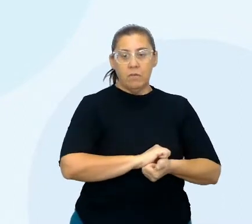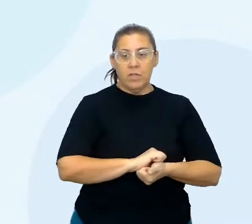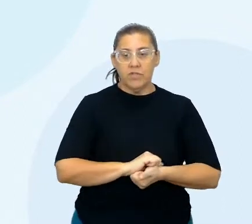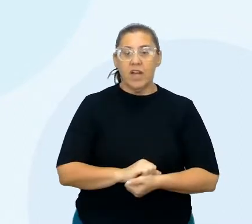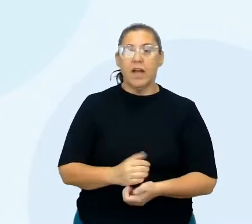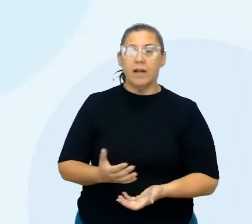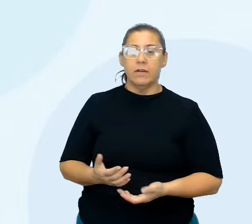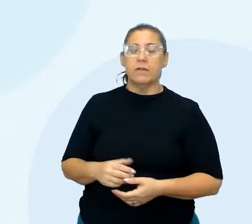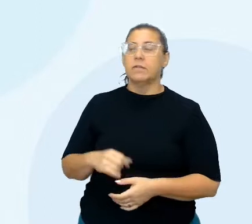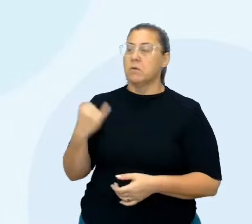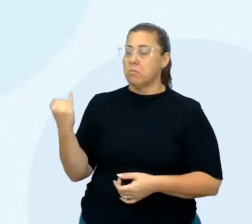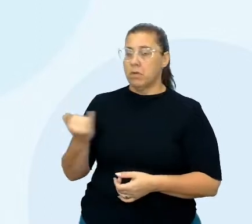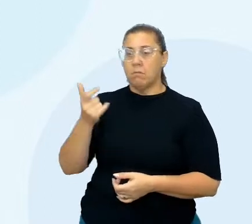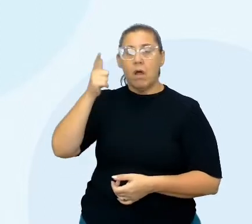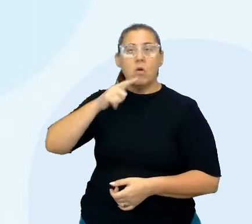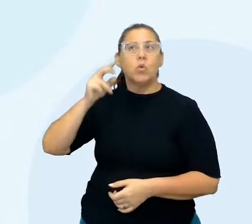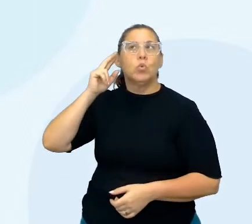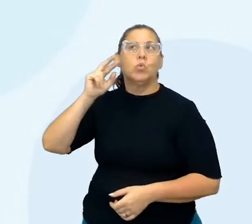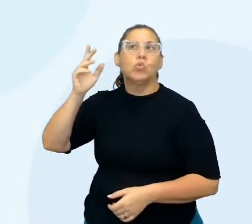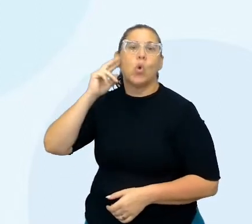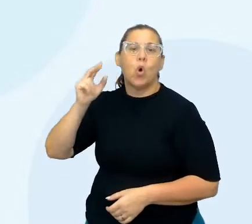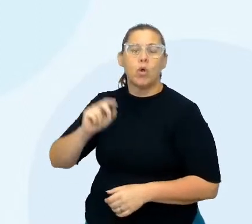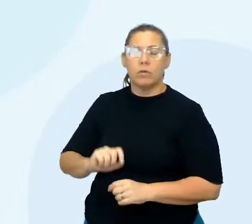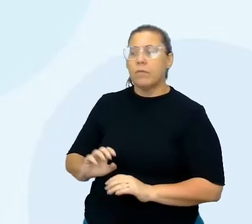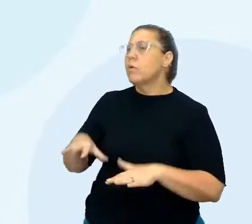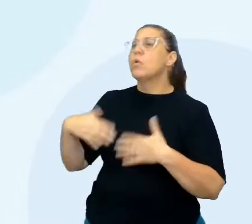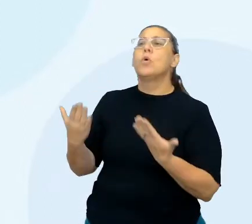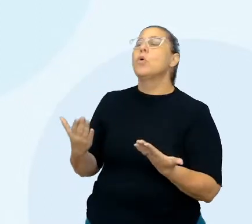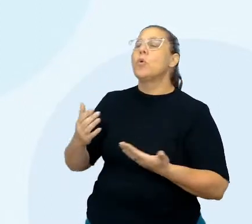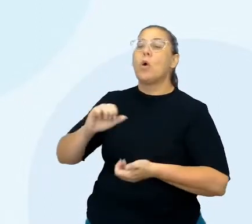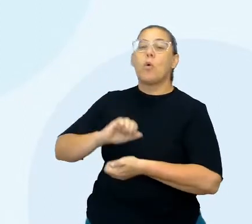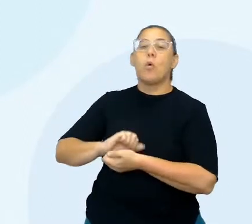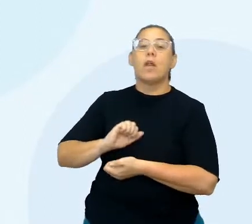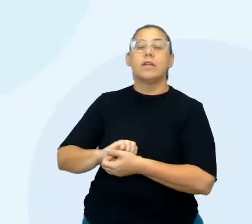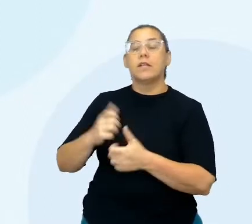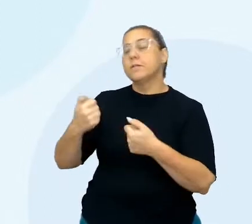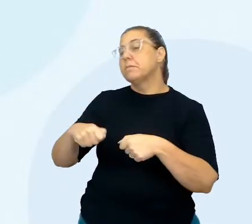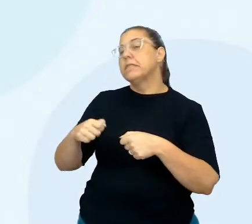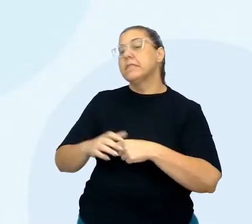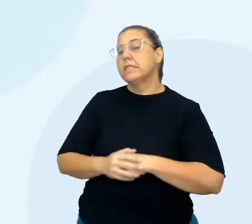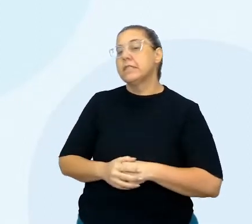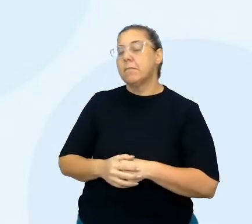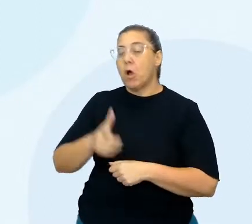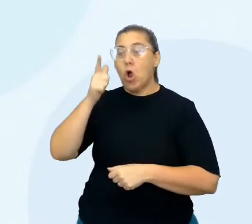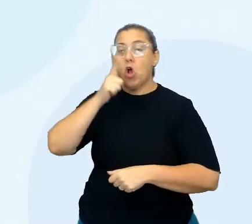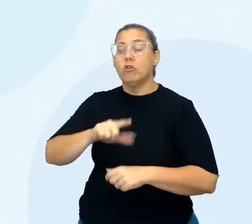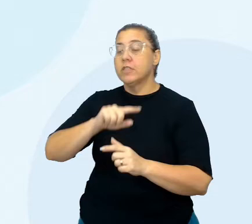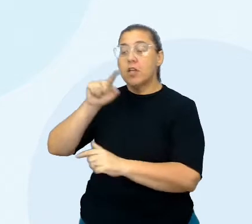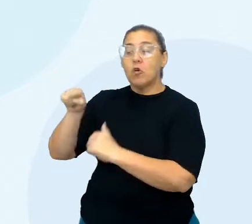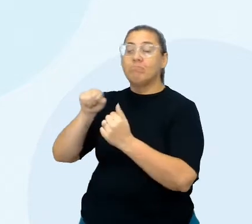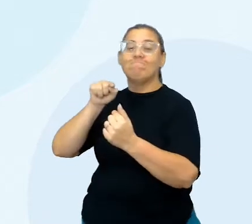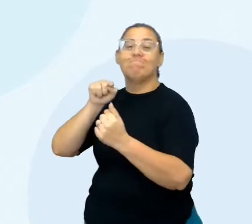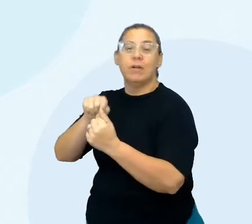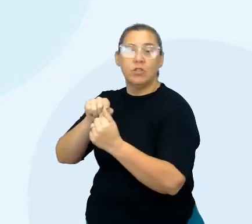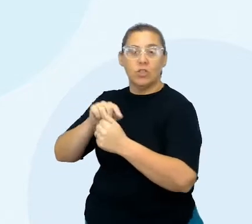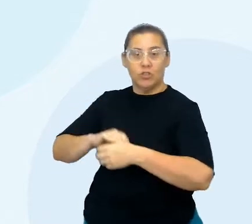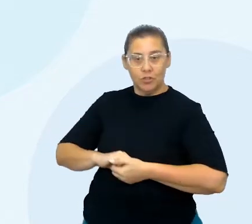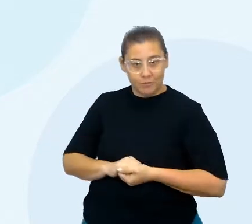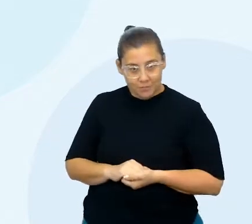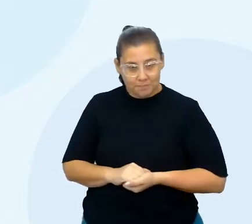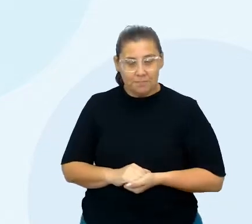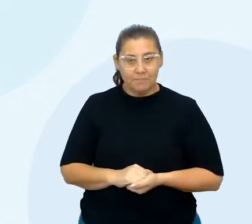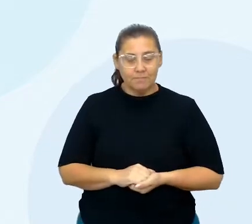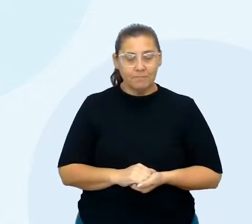para alcançar seus sonhos? Júlia, e aí? Quais são as qualidades necessárias para alcançar os seus